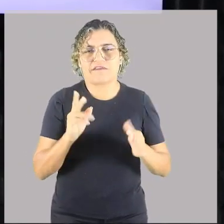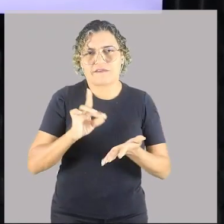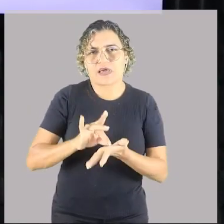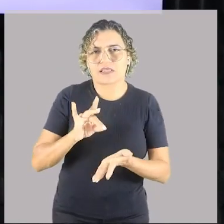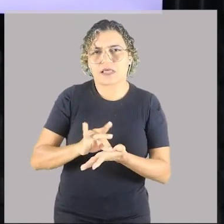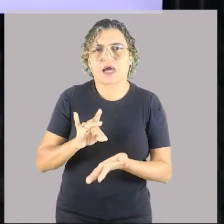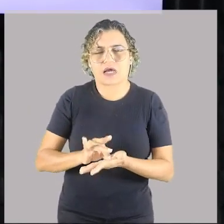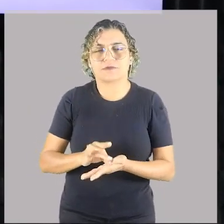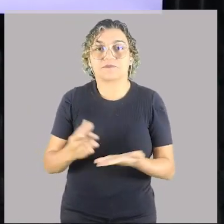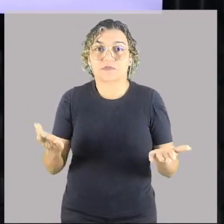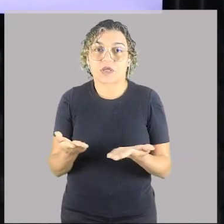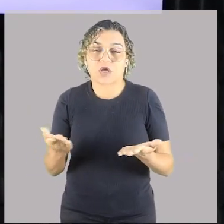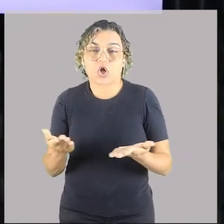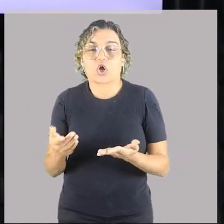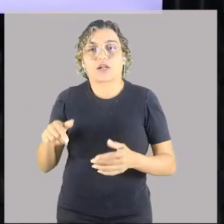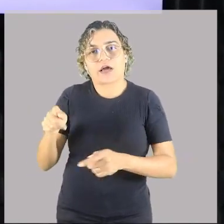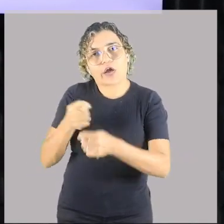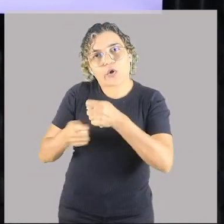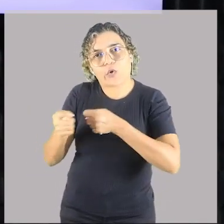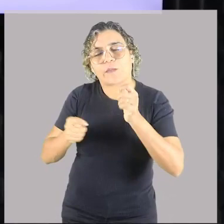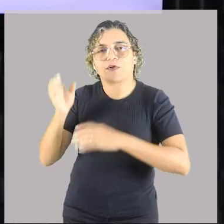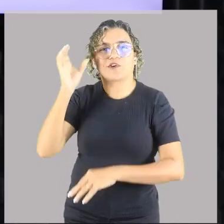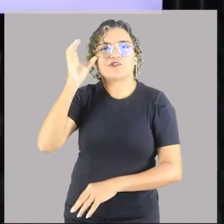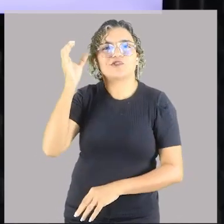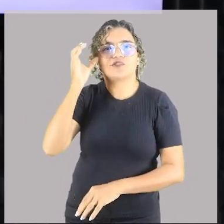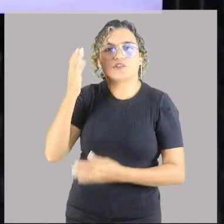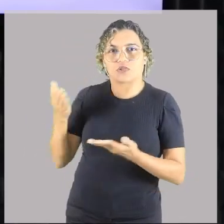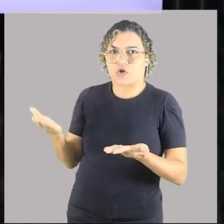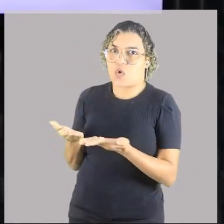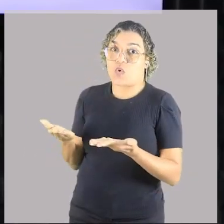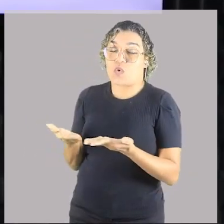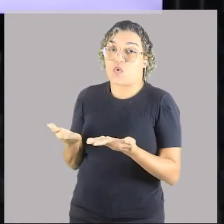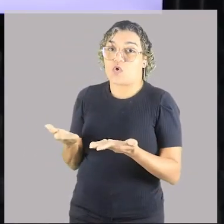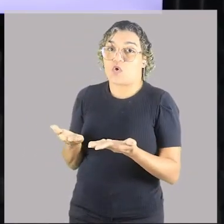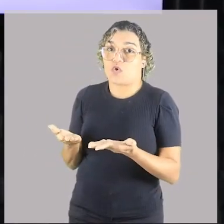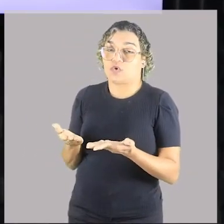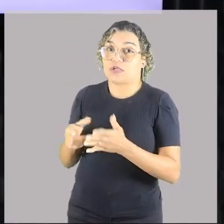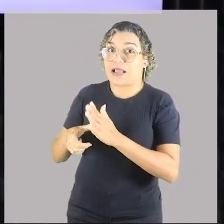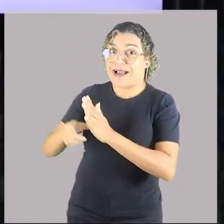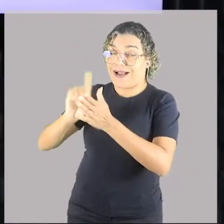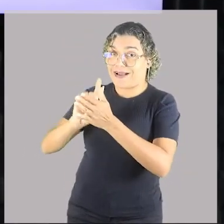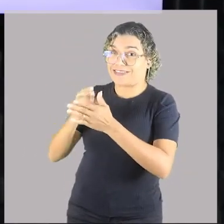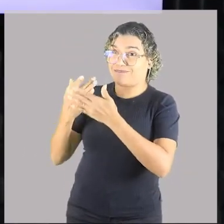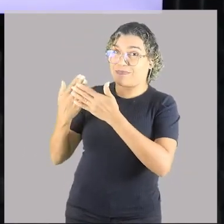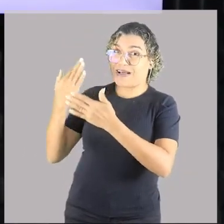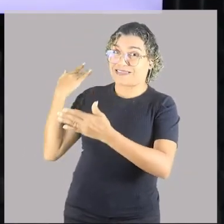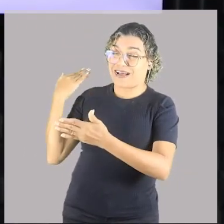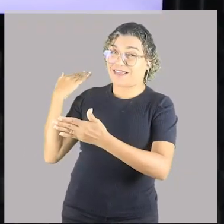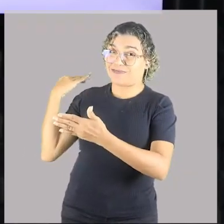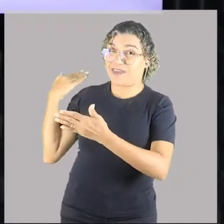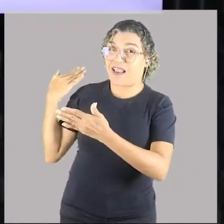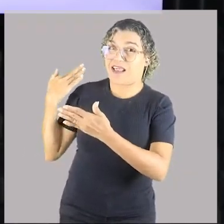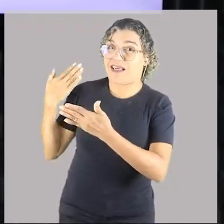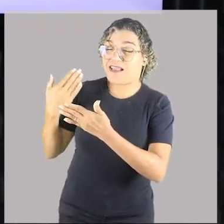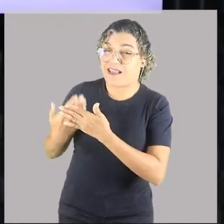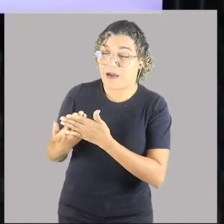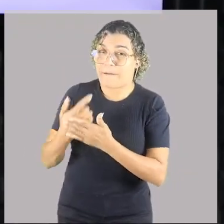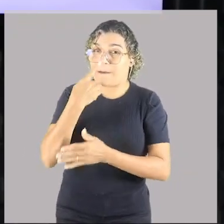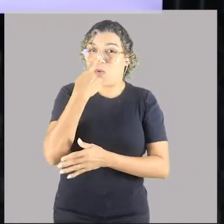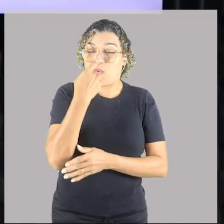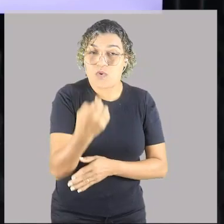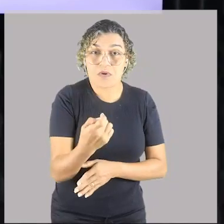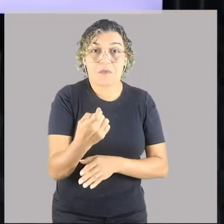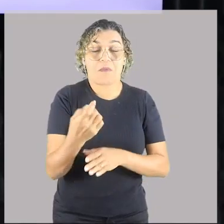a locomotiva da economia chinesa ser aquilo que é hoje, ela teve que poluir bastante.